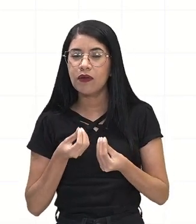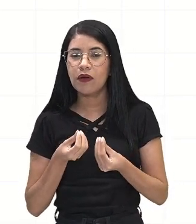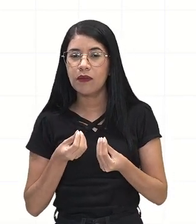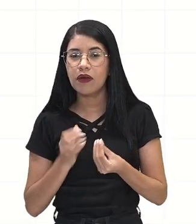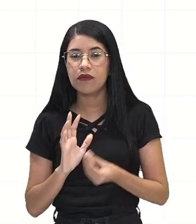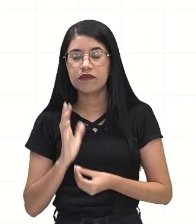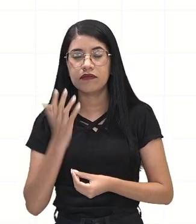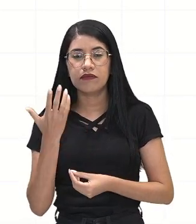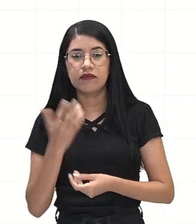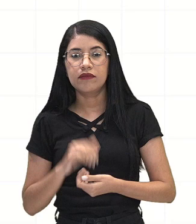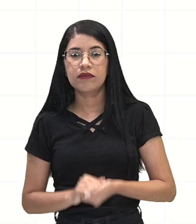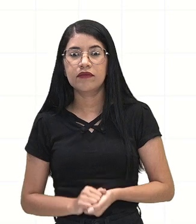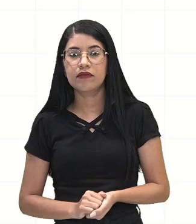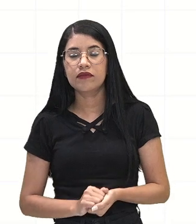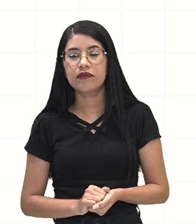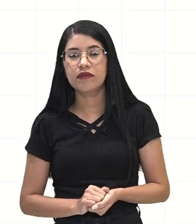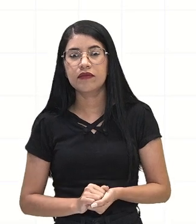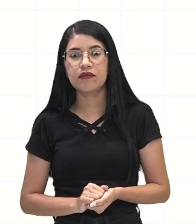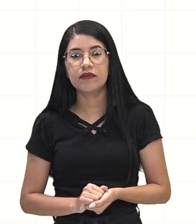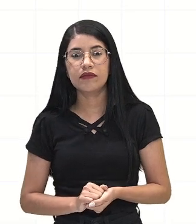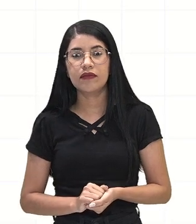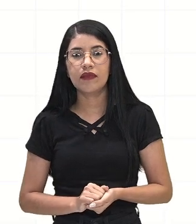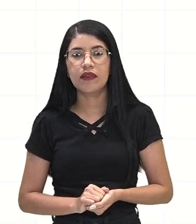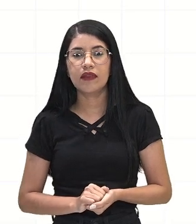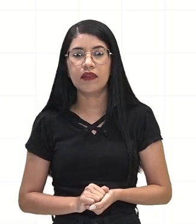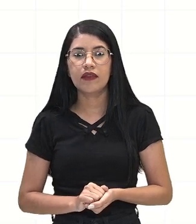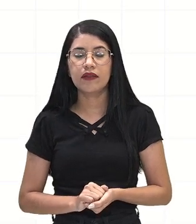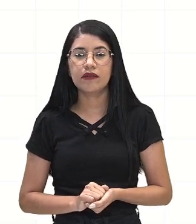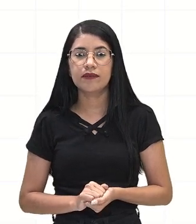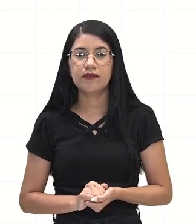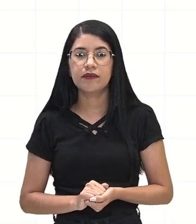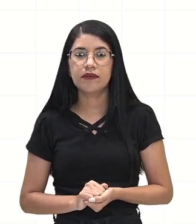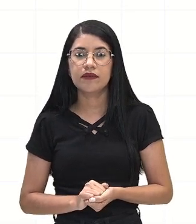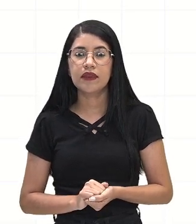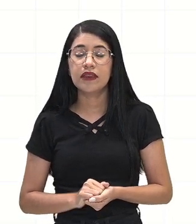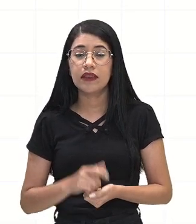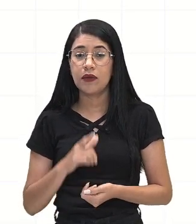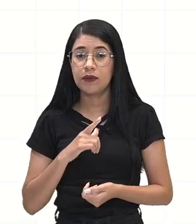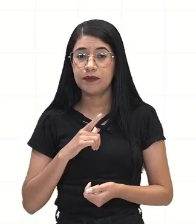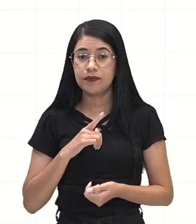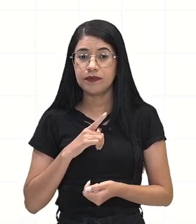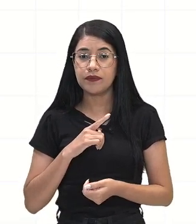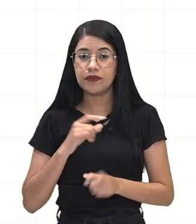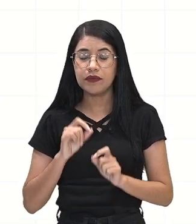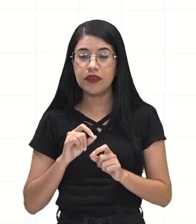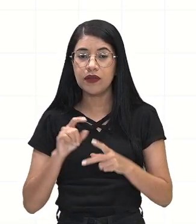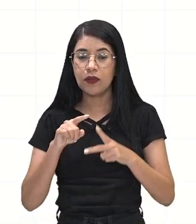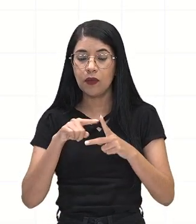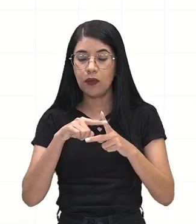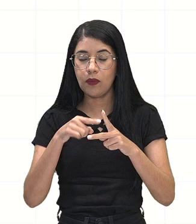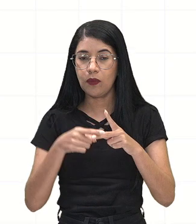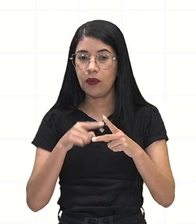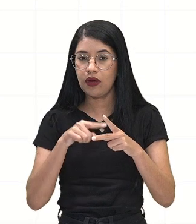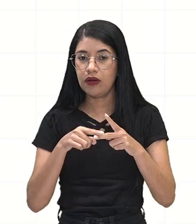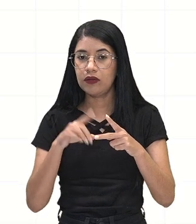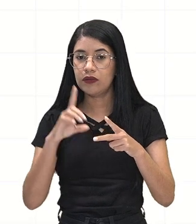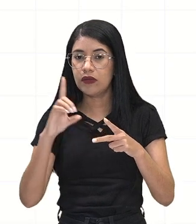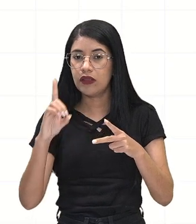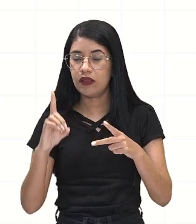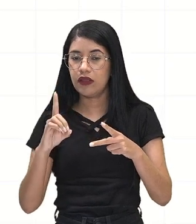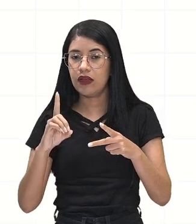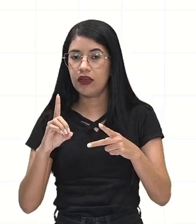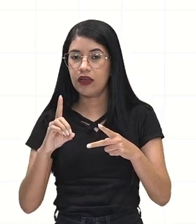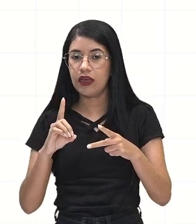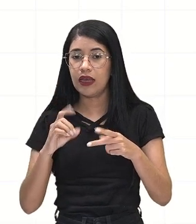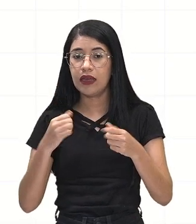nós temos o quê? Nós temos o seguinte, ó, que esse ângulo D aqui, ele deve